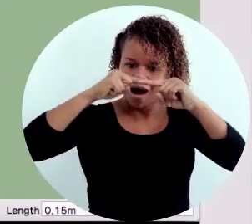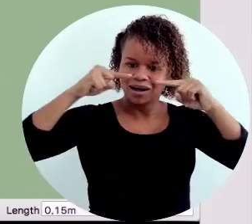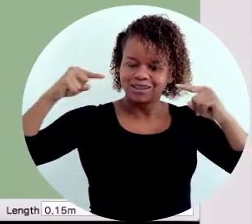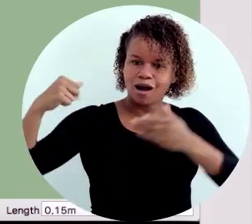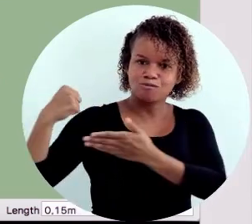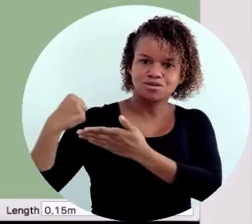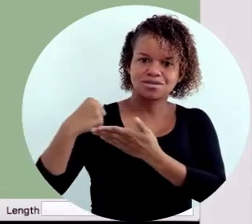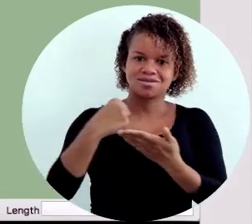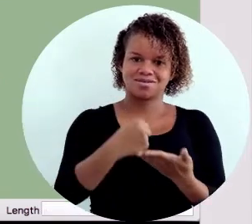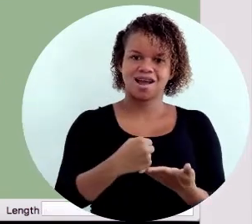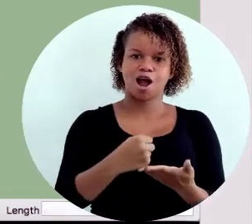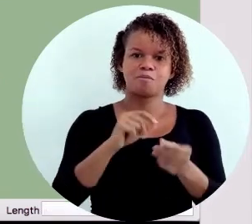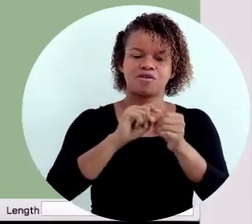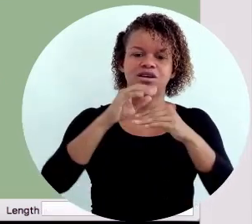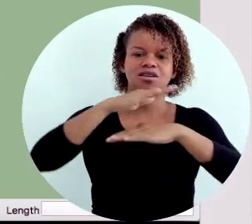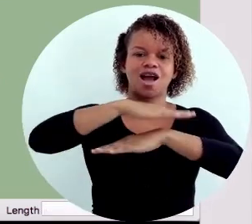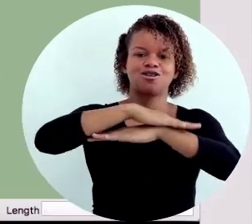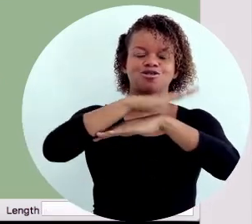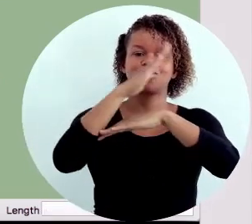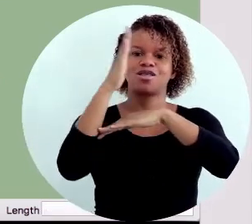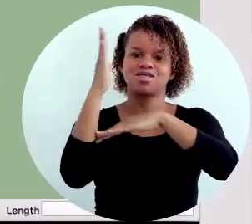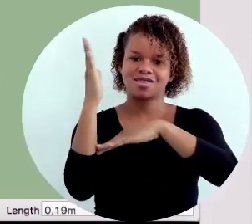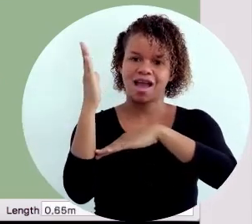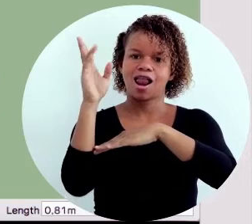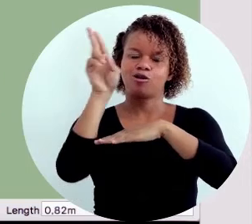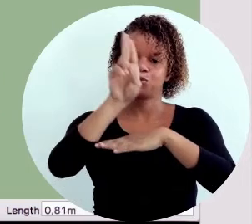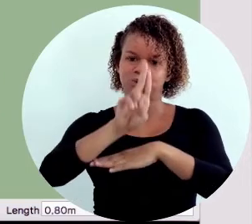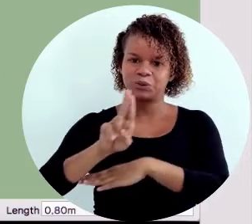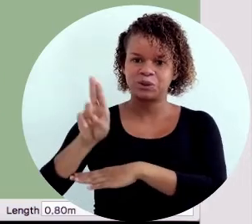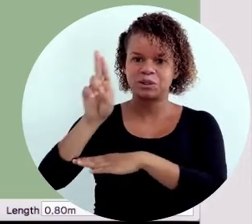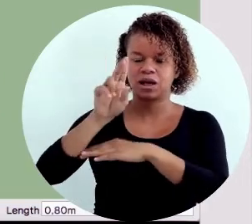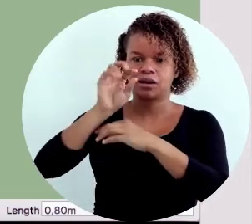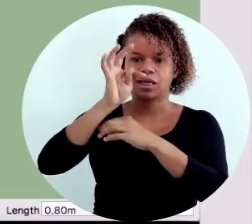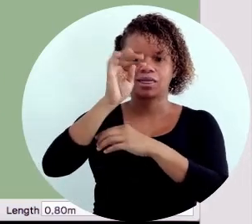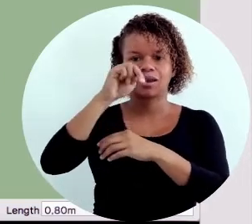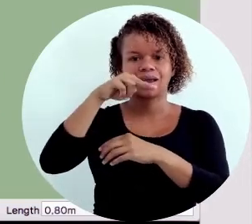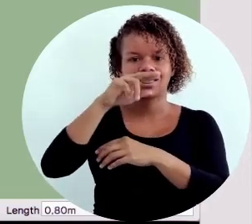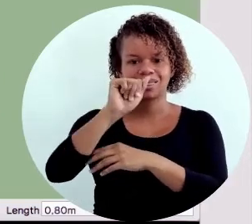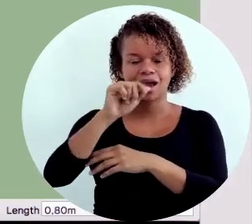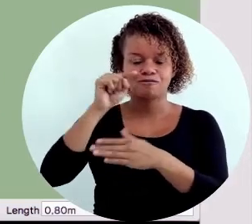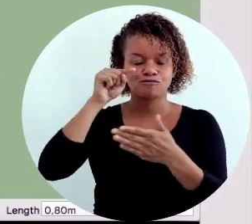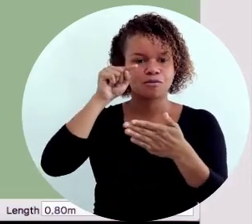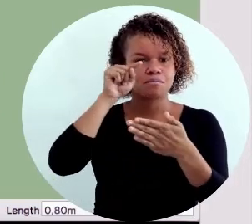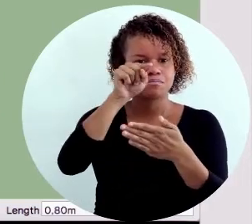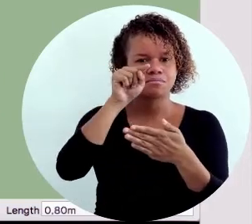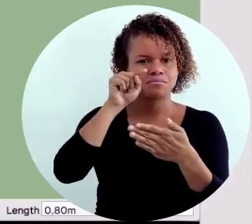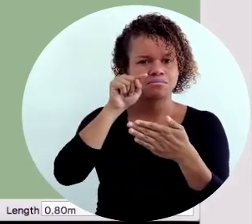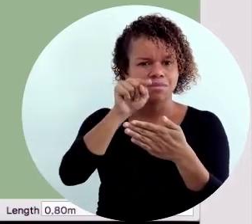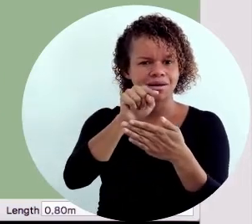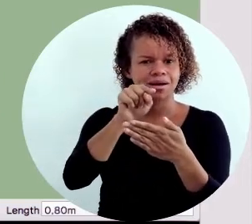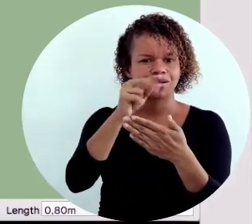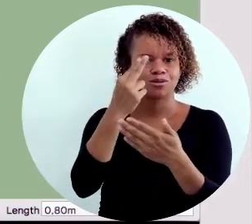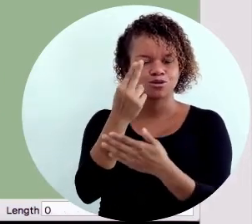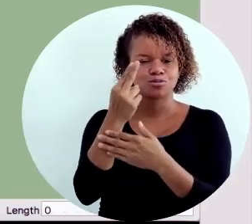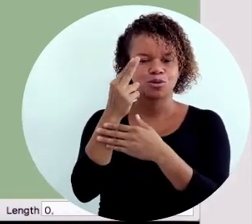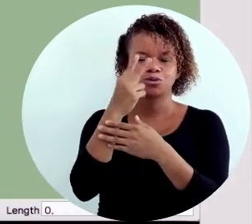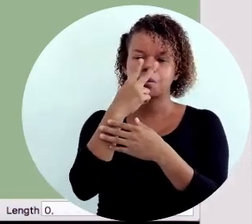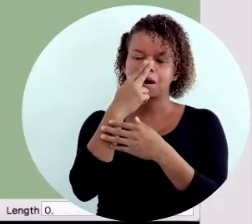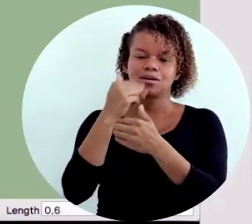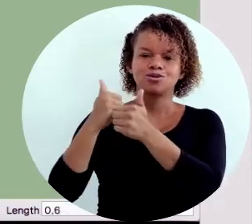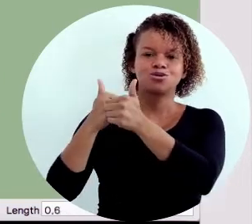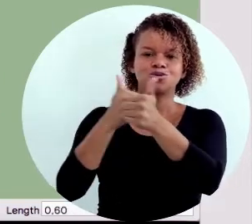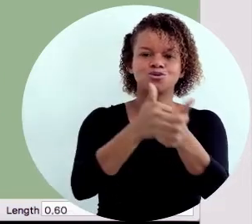linha auxiliar para fazer a janela. E utilizando a trena, vou marcar dois pontos